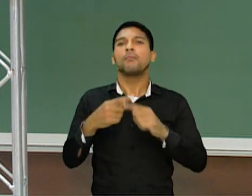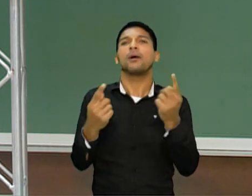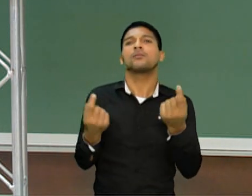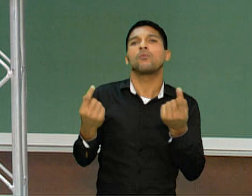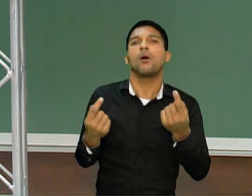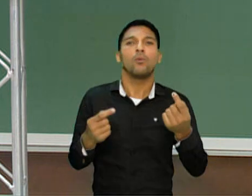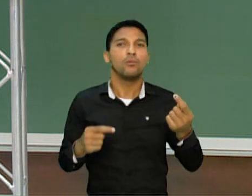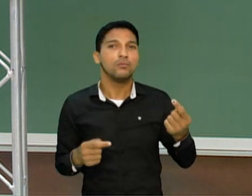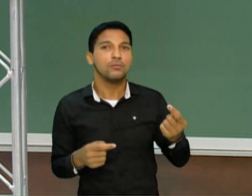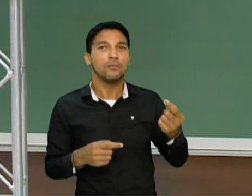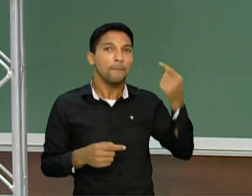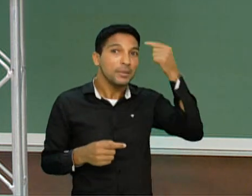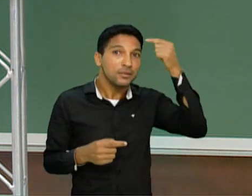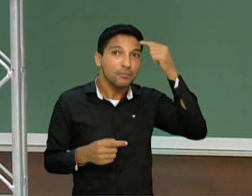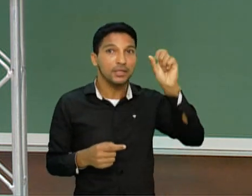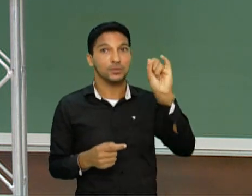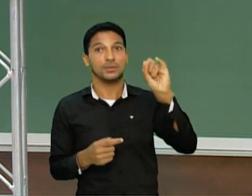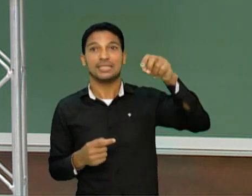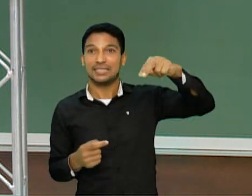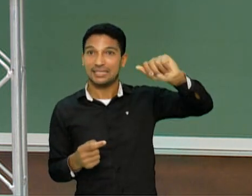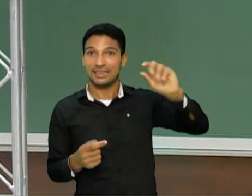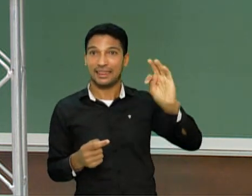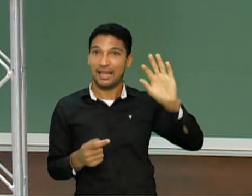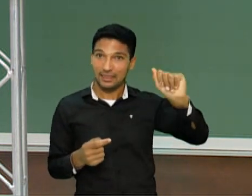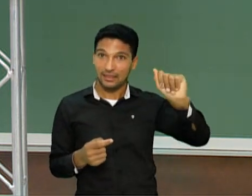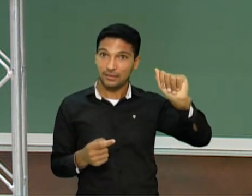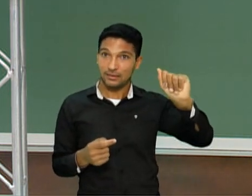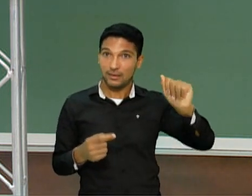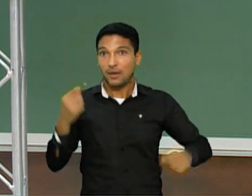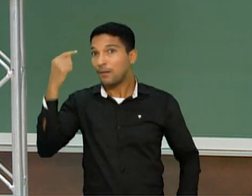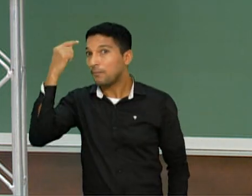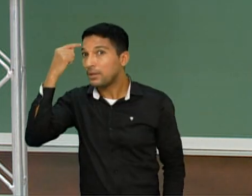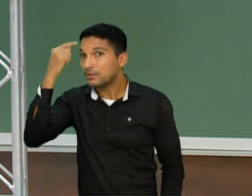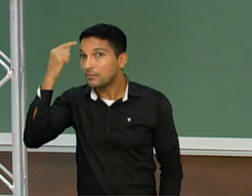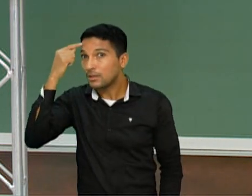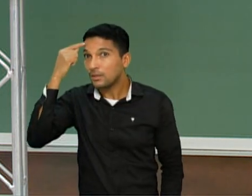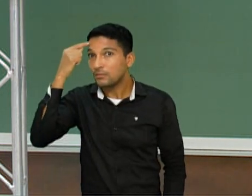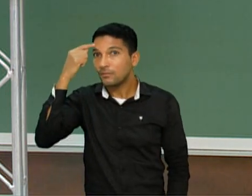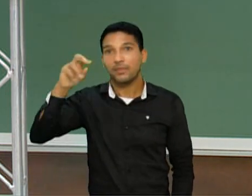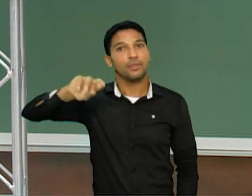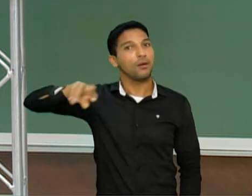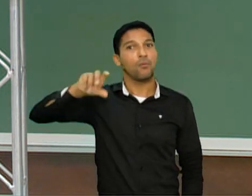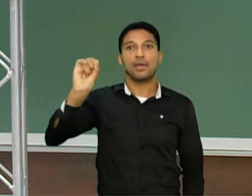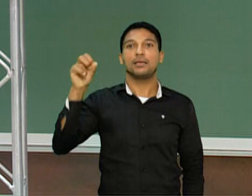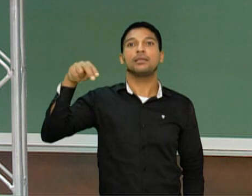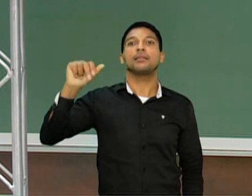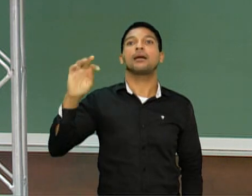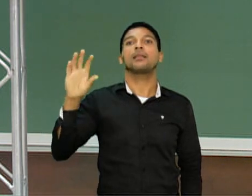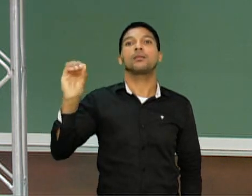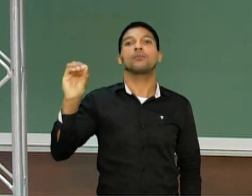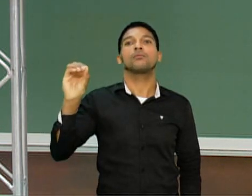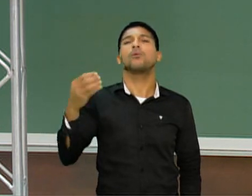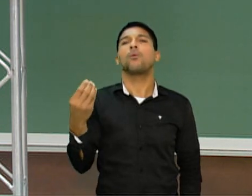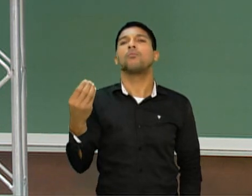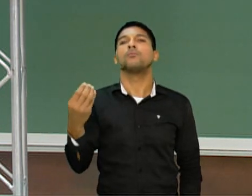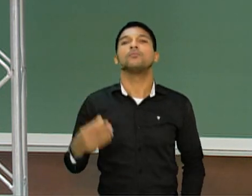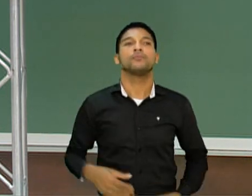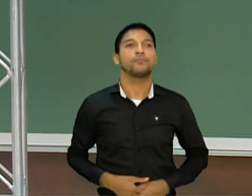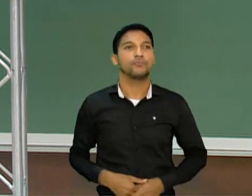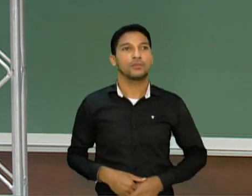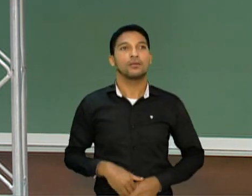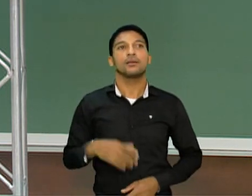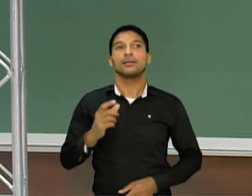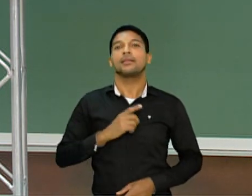Mas vamos ver porque nós temos outros tipos de ideias claras e distintas ao ser humano. Nós temos as